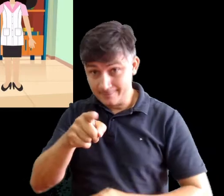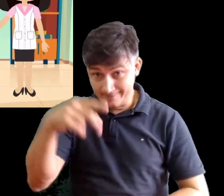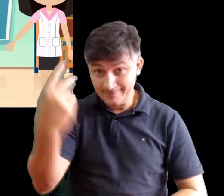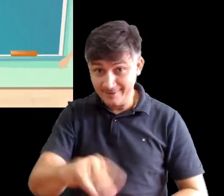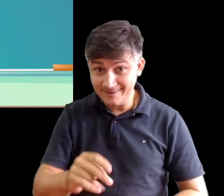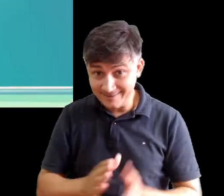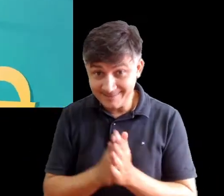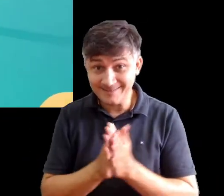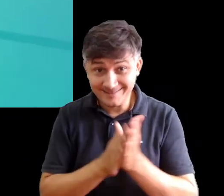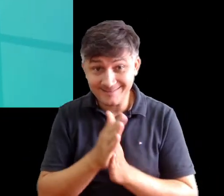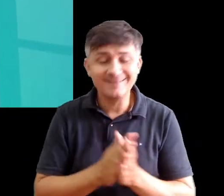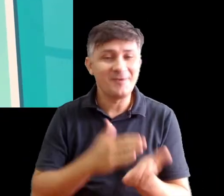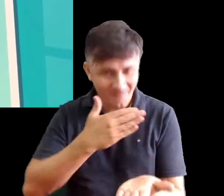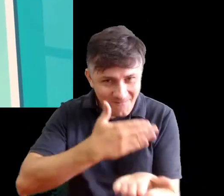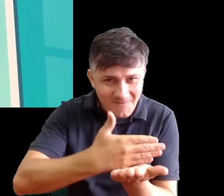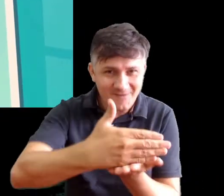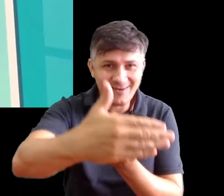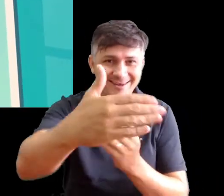Preparados? Então vamos lá!